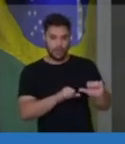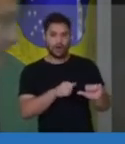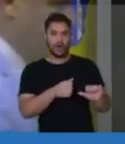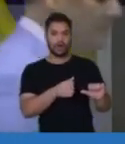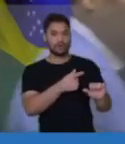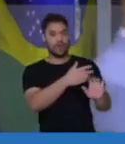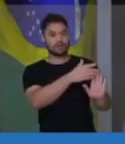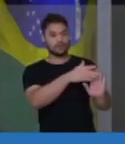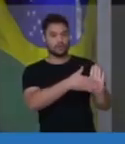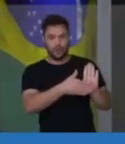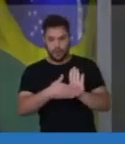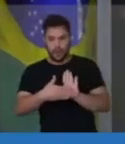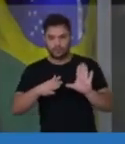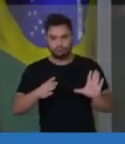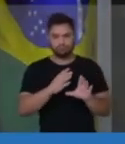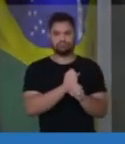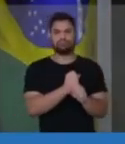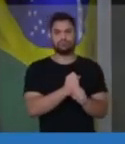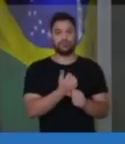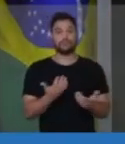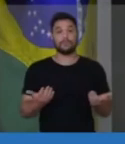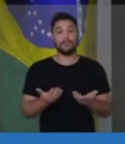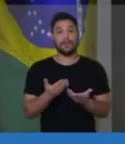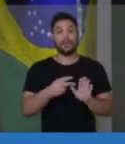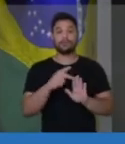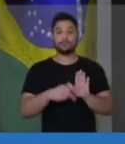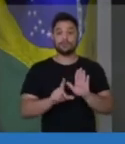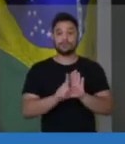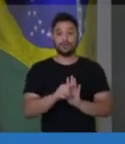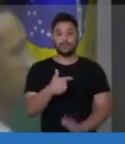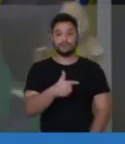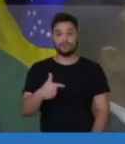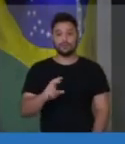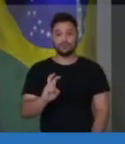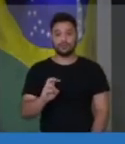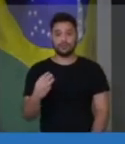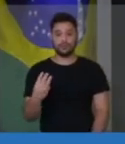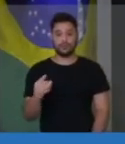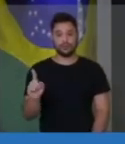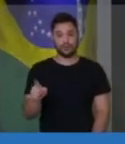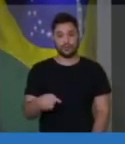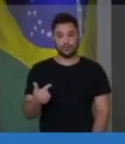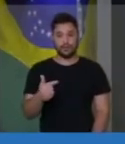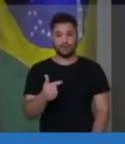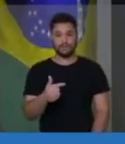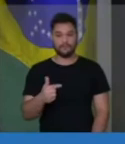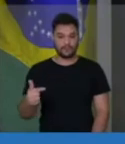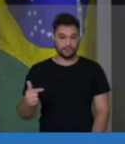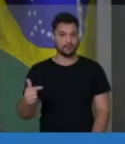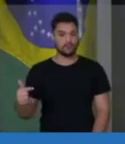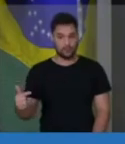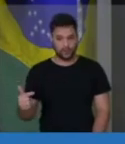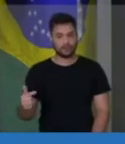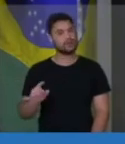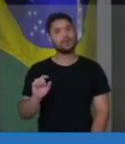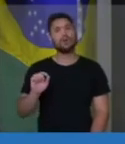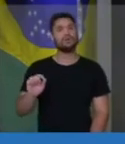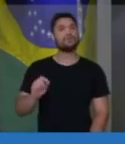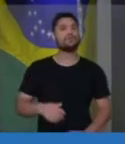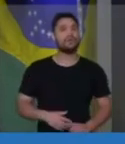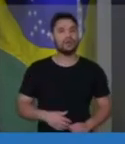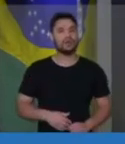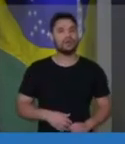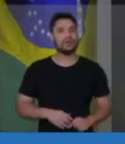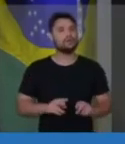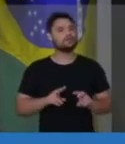todas essas propostas. Senhor presidente, o projeto de lei número 2253, de 11 de agosto de 2022, que